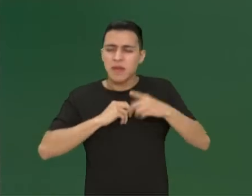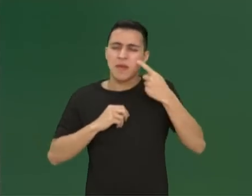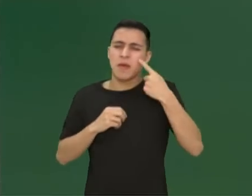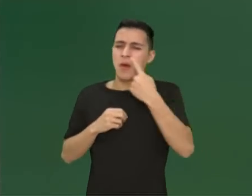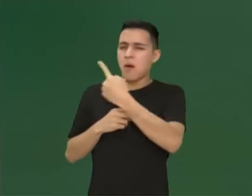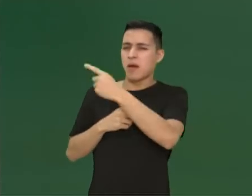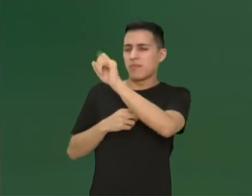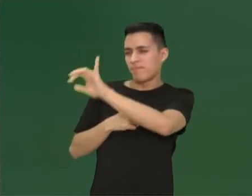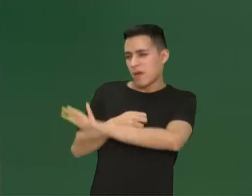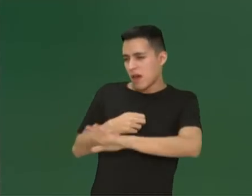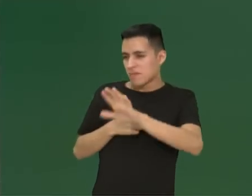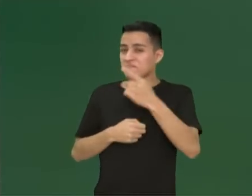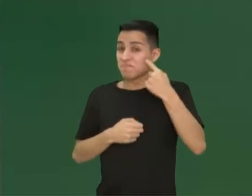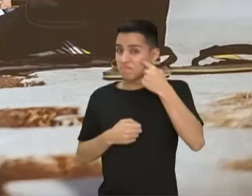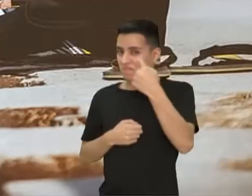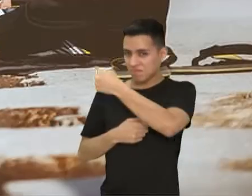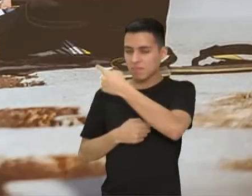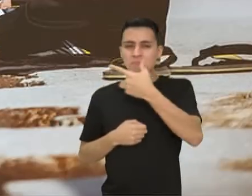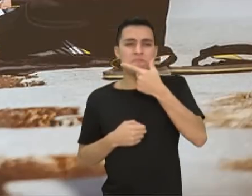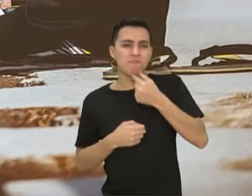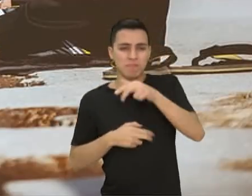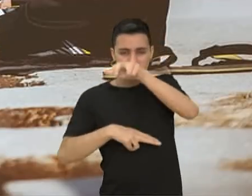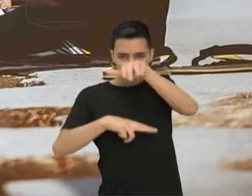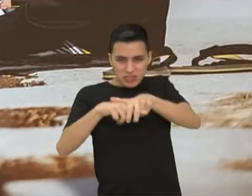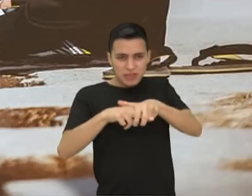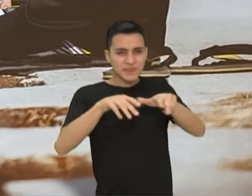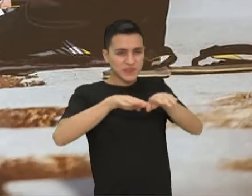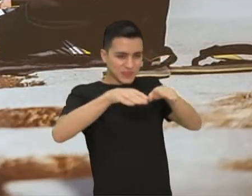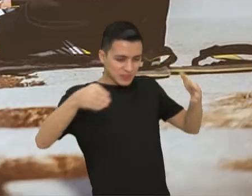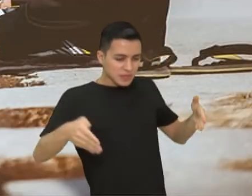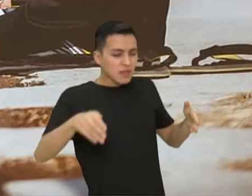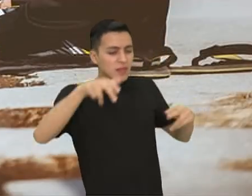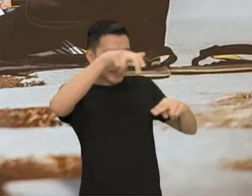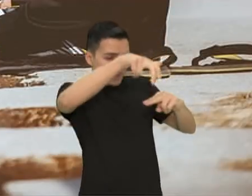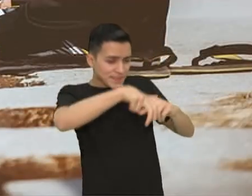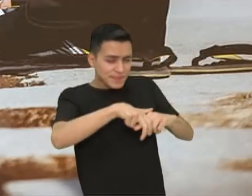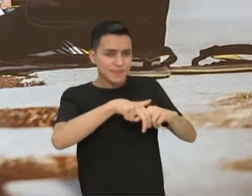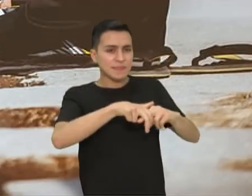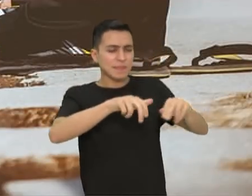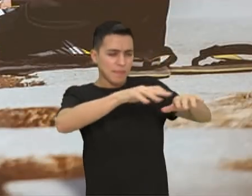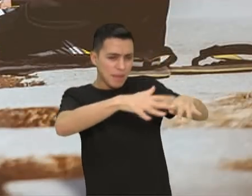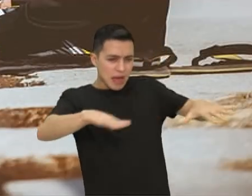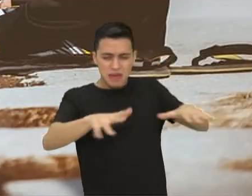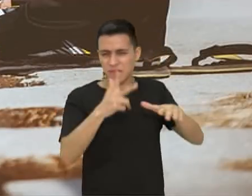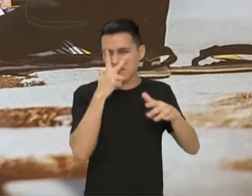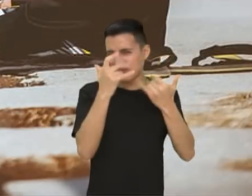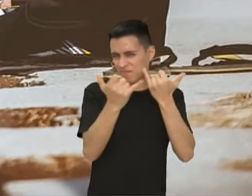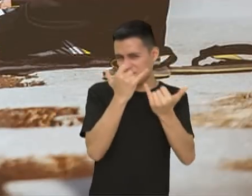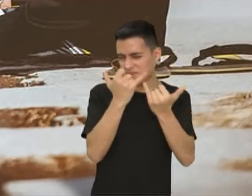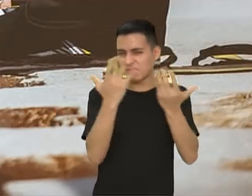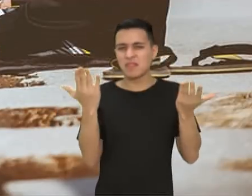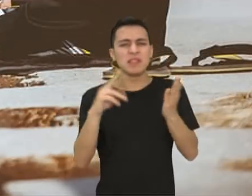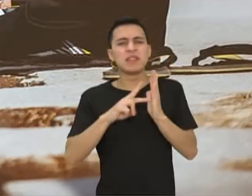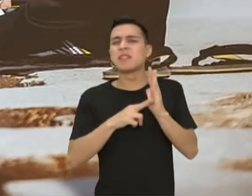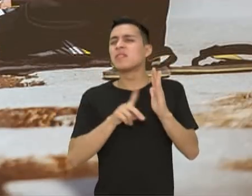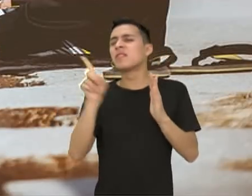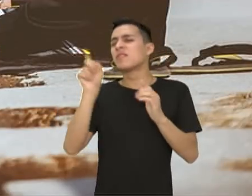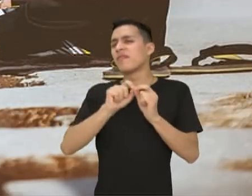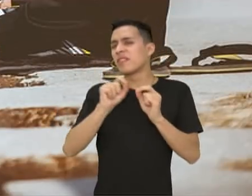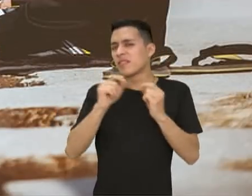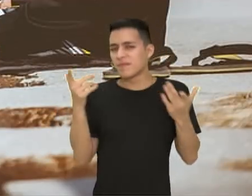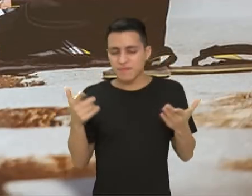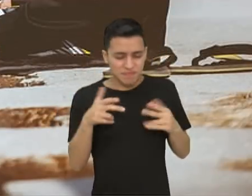um rapaz, né, sentado num trapiche, uma região numa praia, muito provavelmente. O que ele está fazendo?